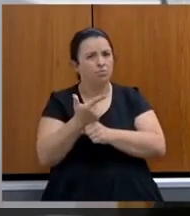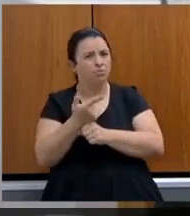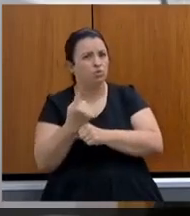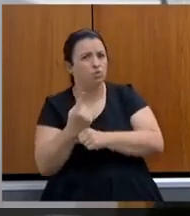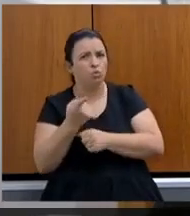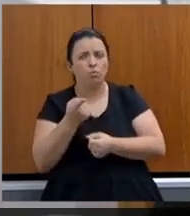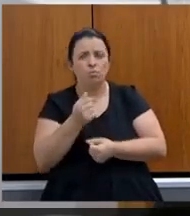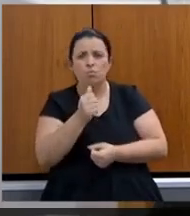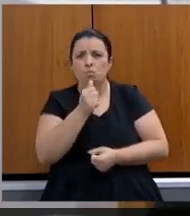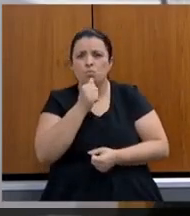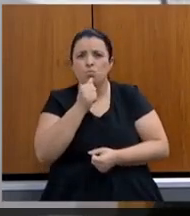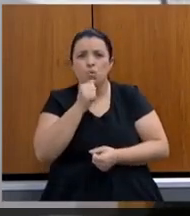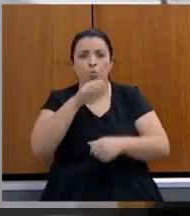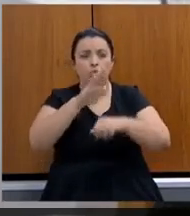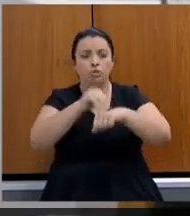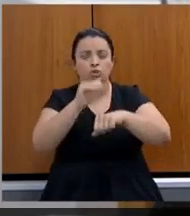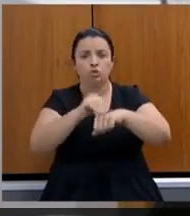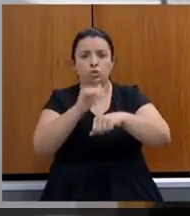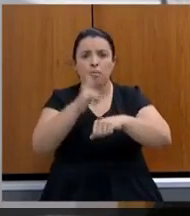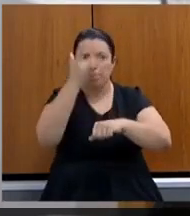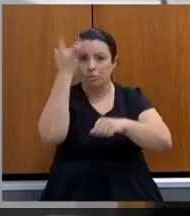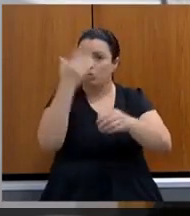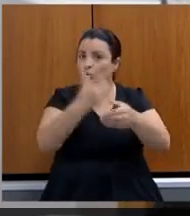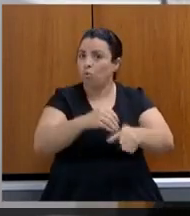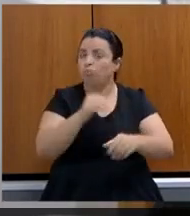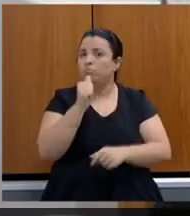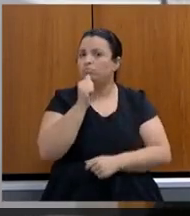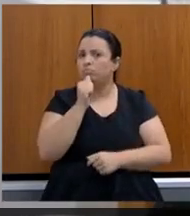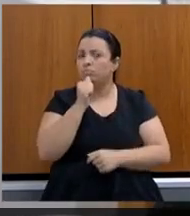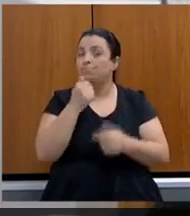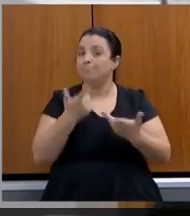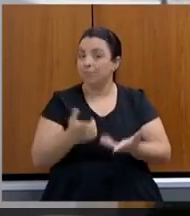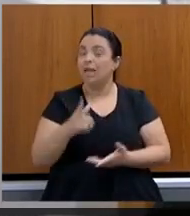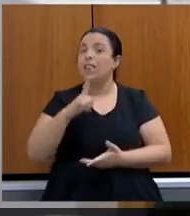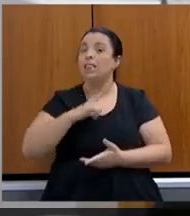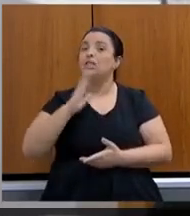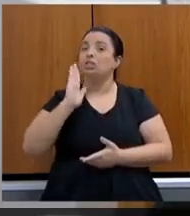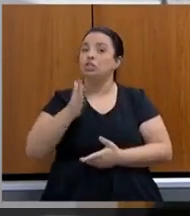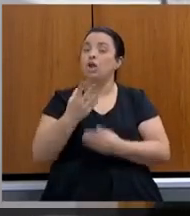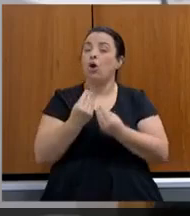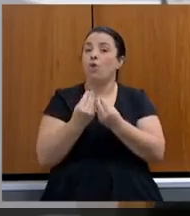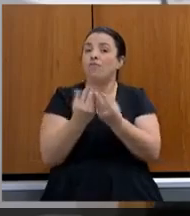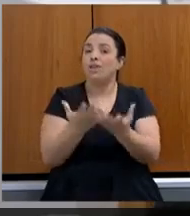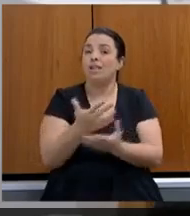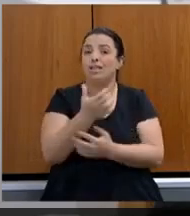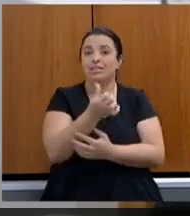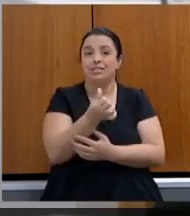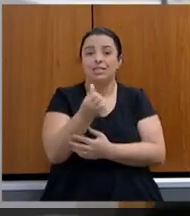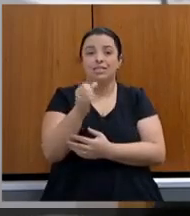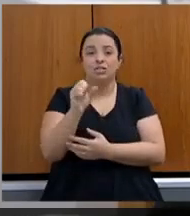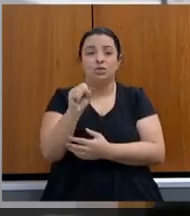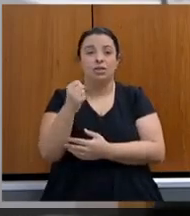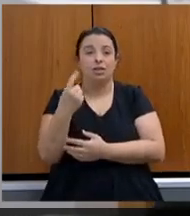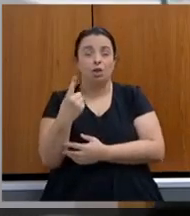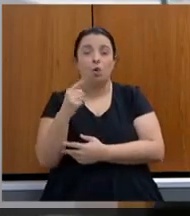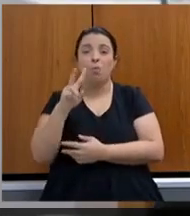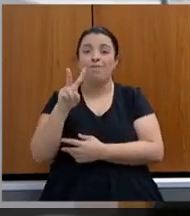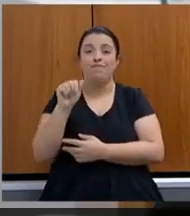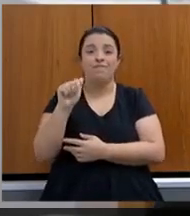nós temos um concurso público em vigor foram acertadas 16681 a vagas dessas